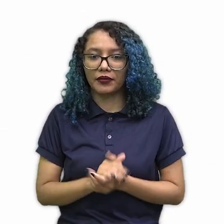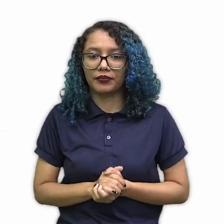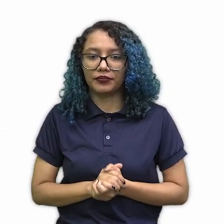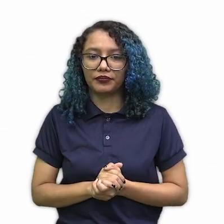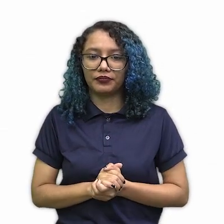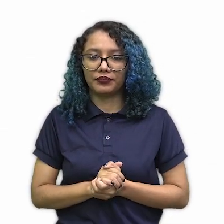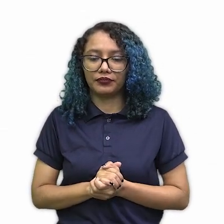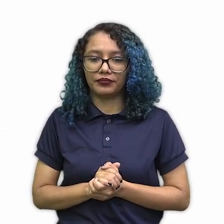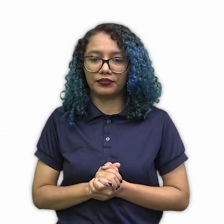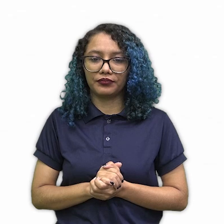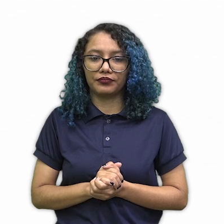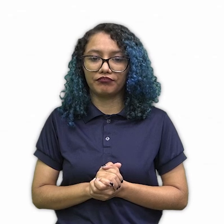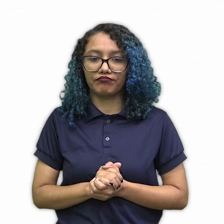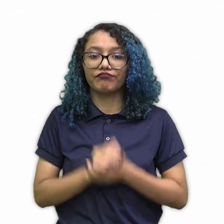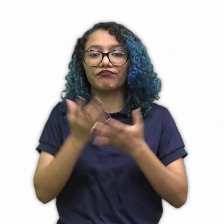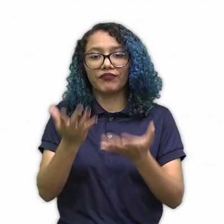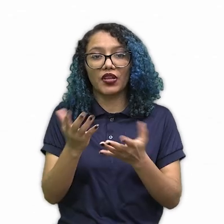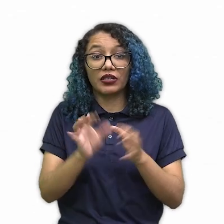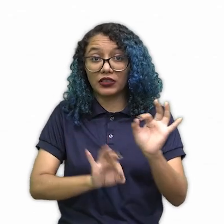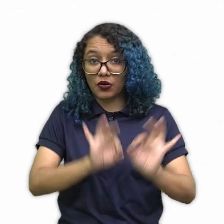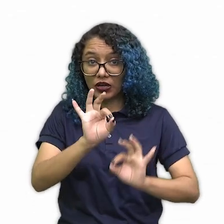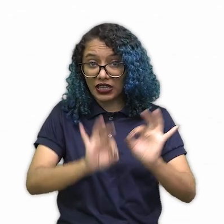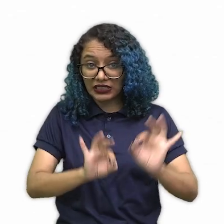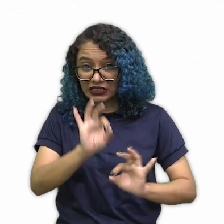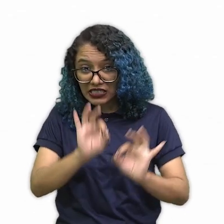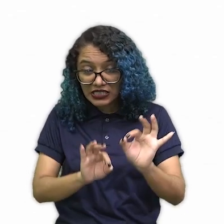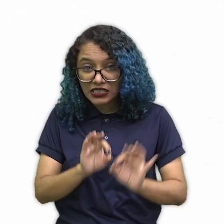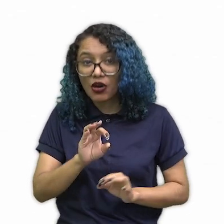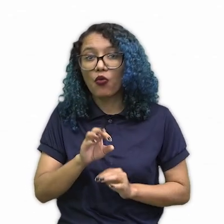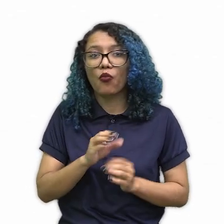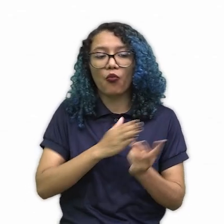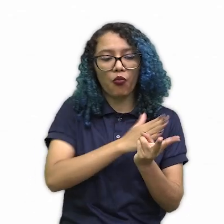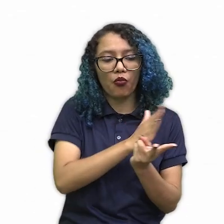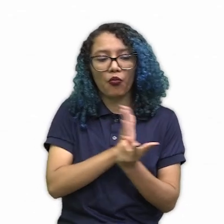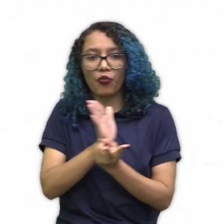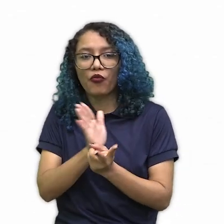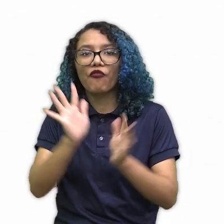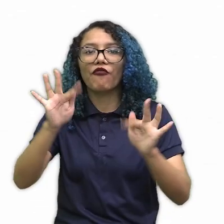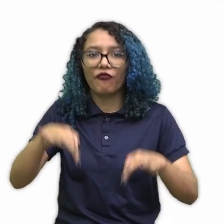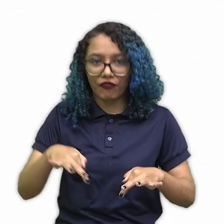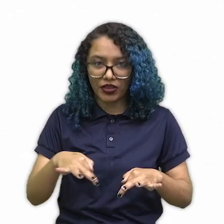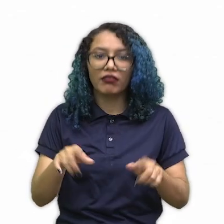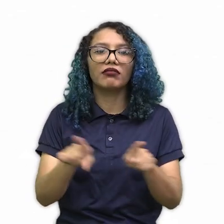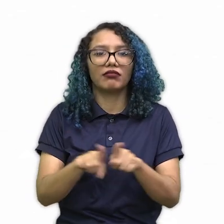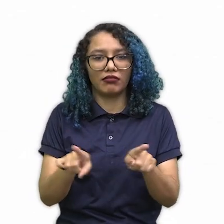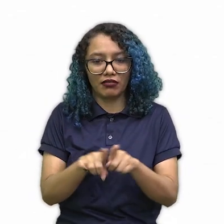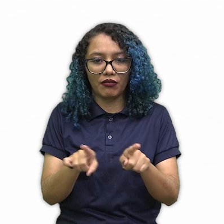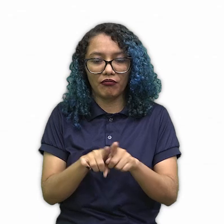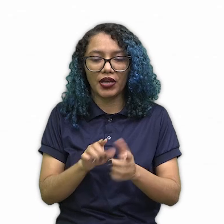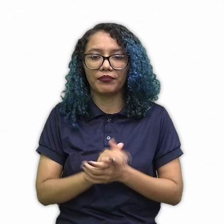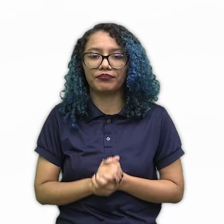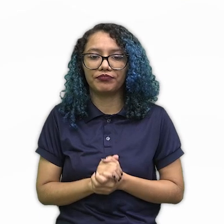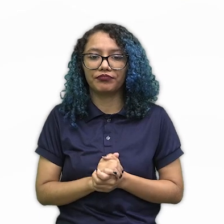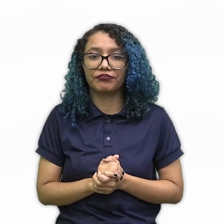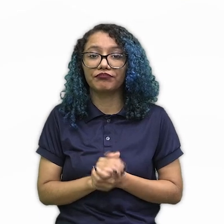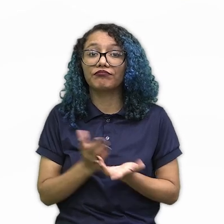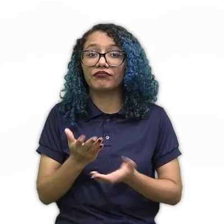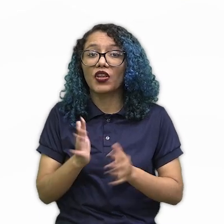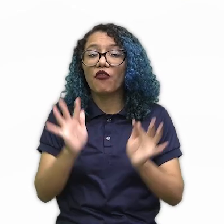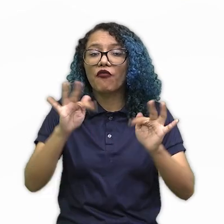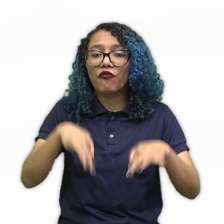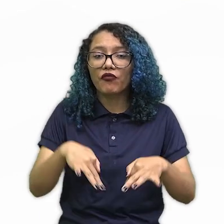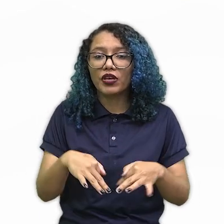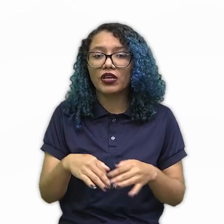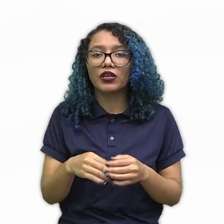essa ordem bipolar, ordem geopolítica bipolar, ela chegou ao fim. E ela teve o seu fim